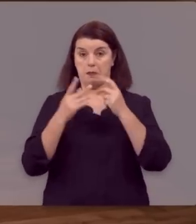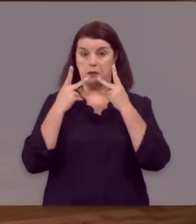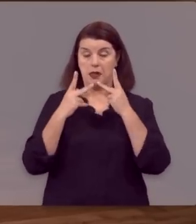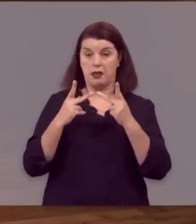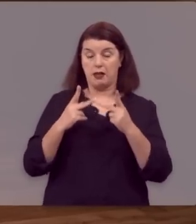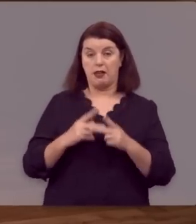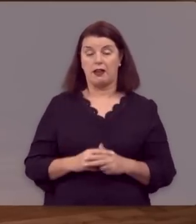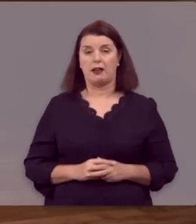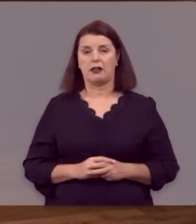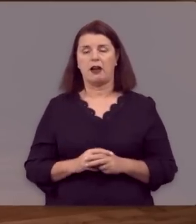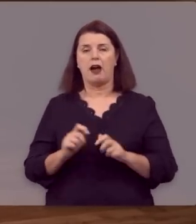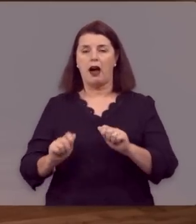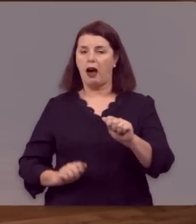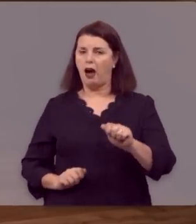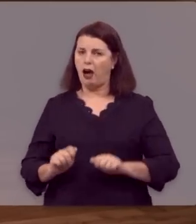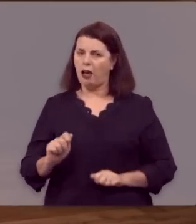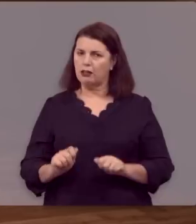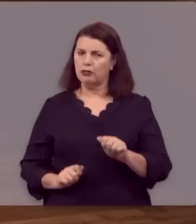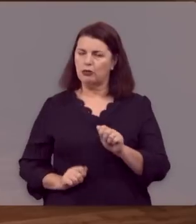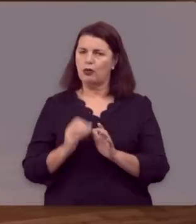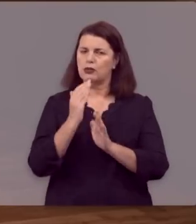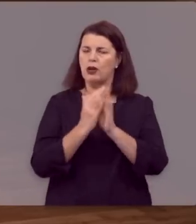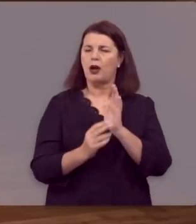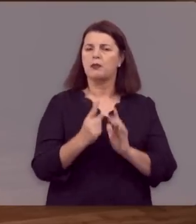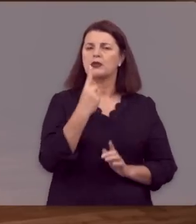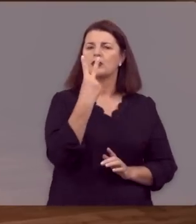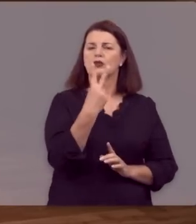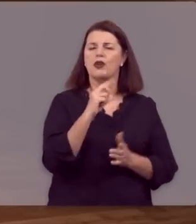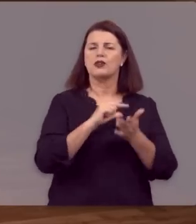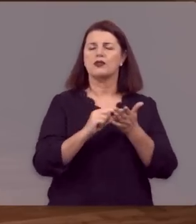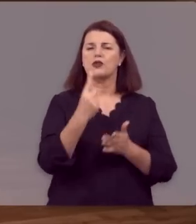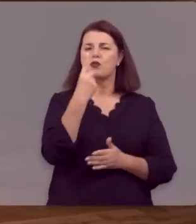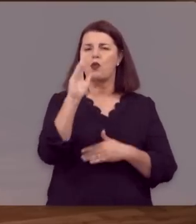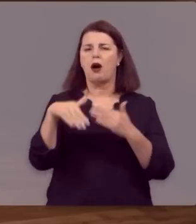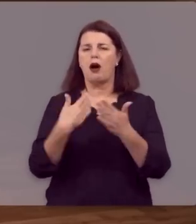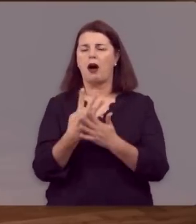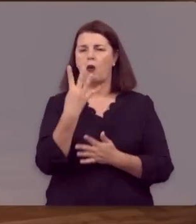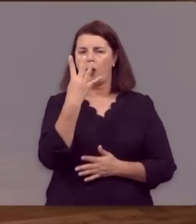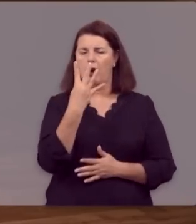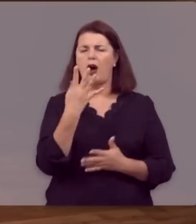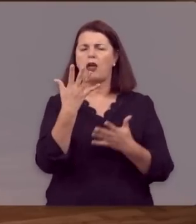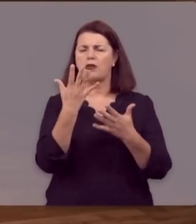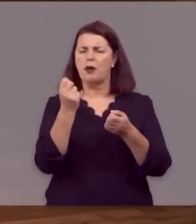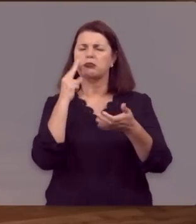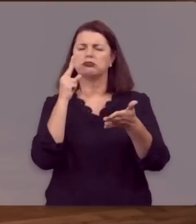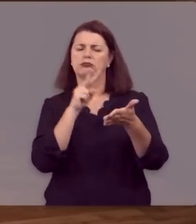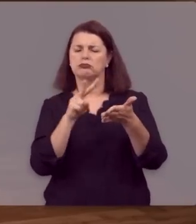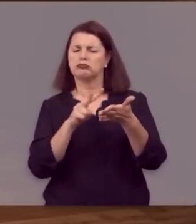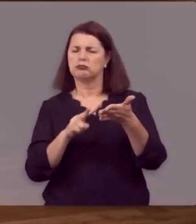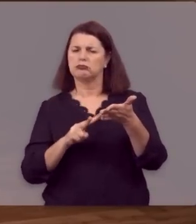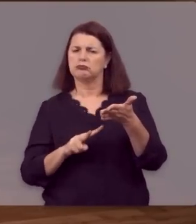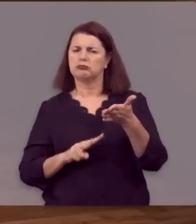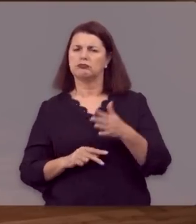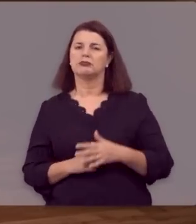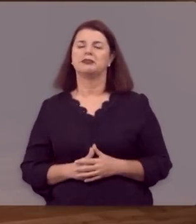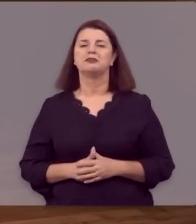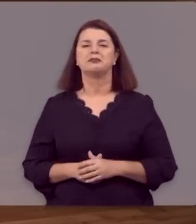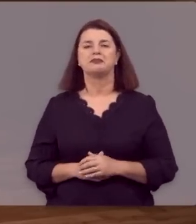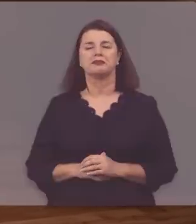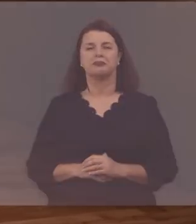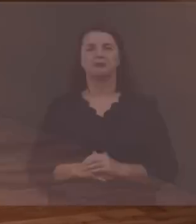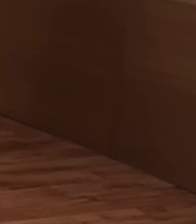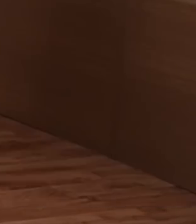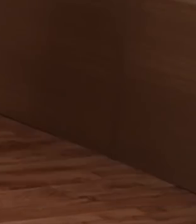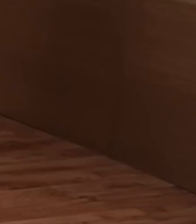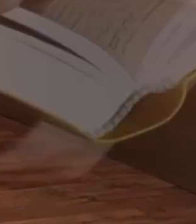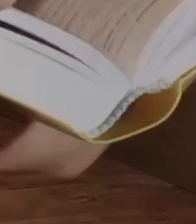esta mensagem em Atos dos Apóstolos, capítulo 2, versos de 1 a 4. Vamos ouvir a leitura